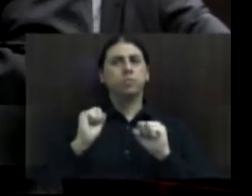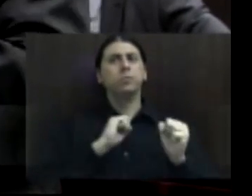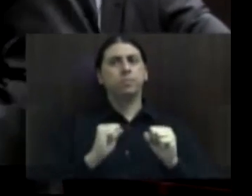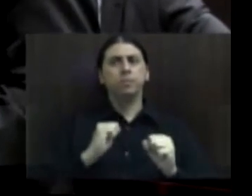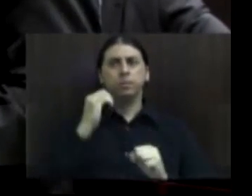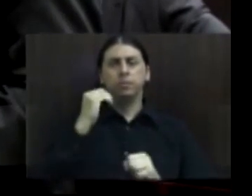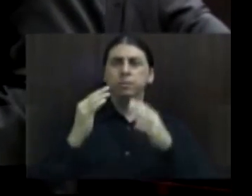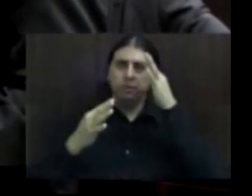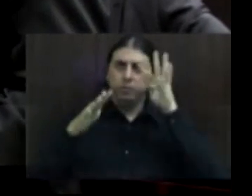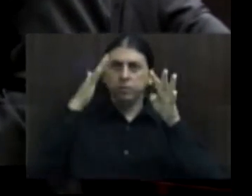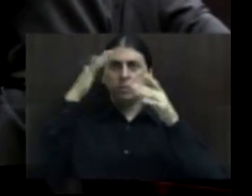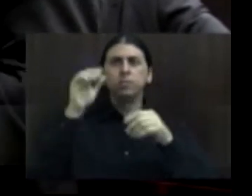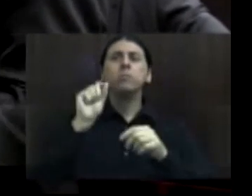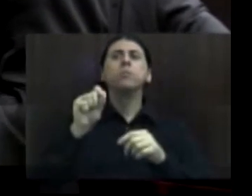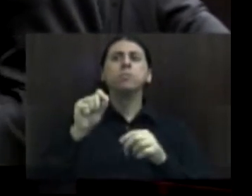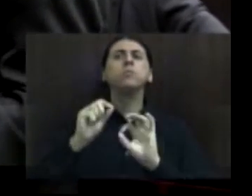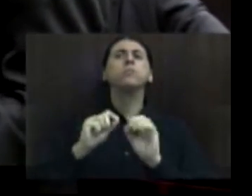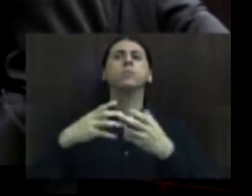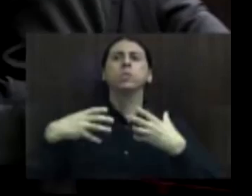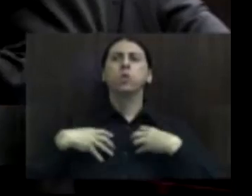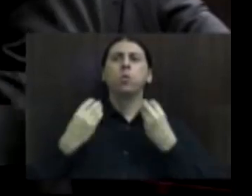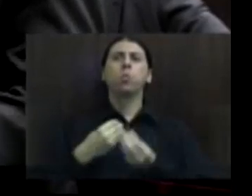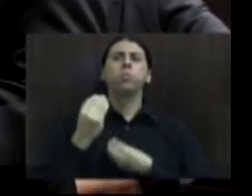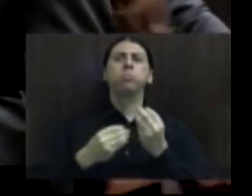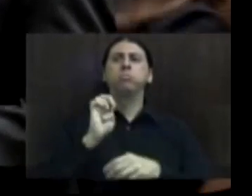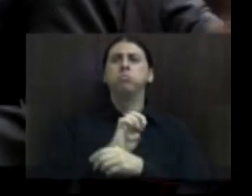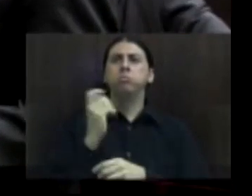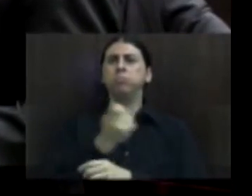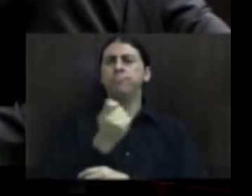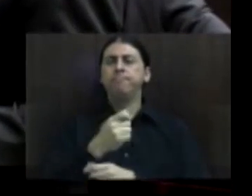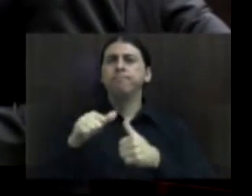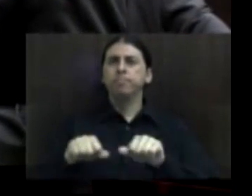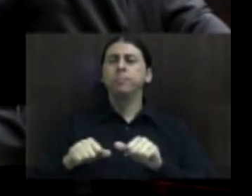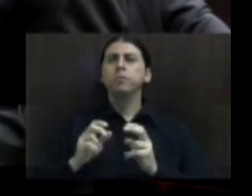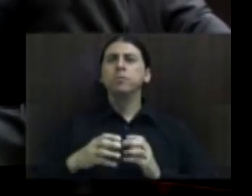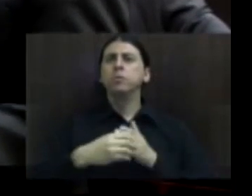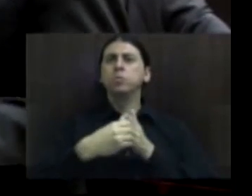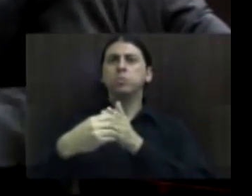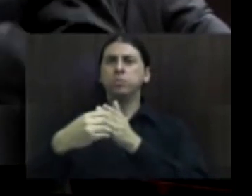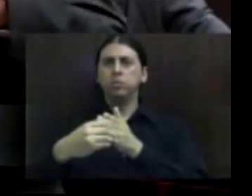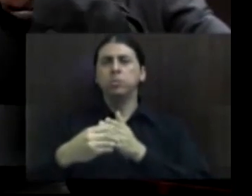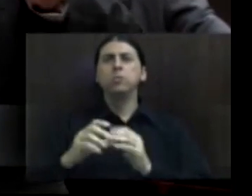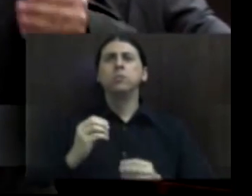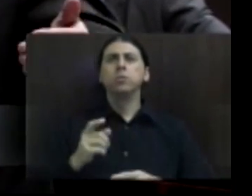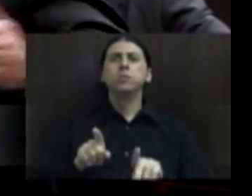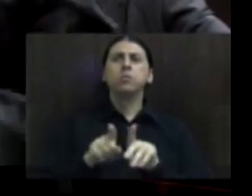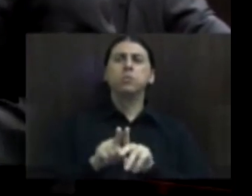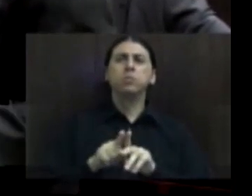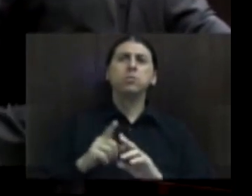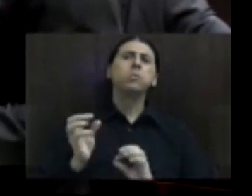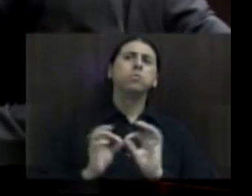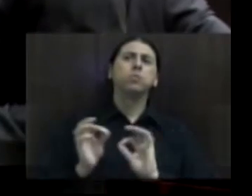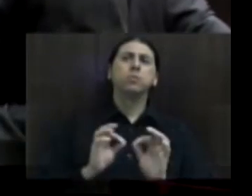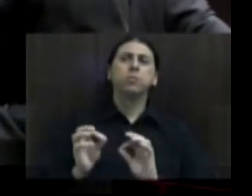uma reflexão da forma como o nosso Estado está sendo conduzido como ele tem sido